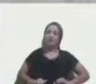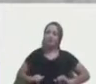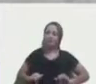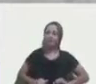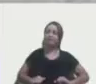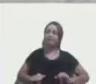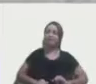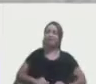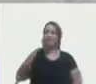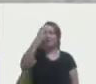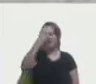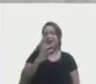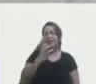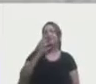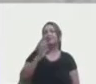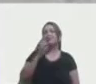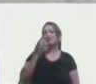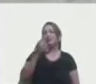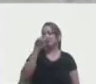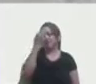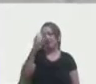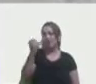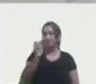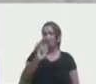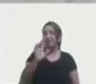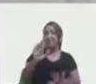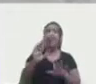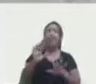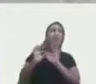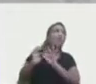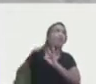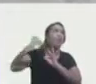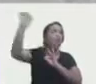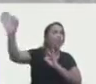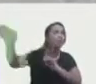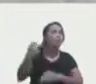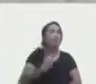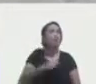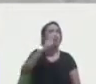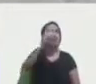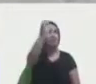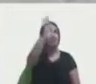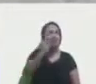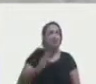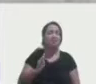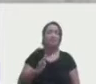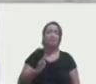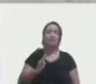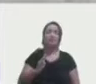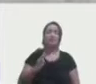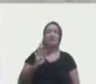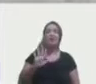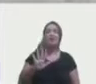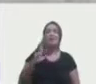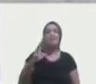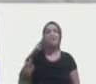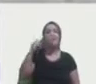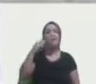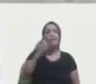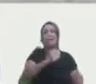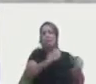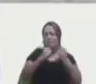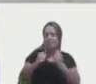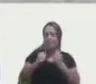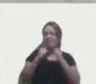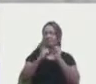é muito sério e a gente acha Ah mas tá distante aqui do Brasil eu acho que o poder da oração O